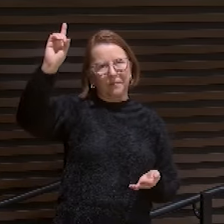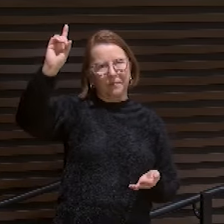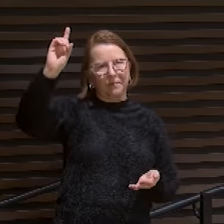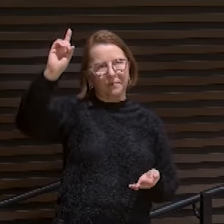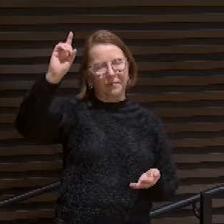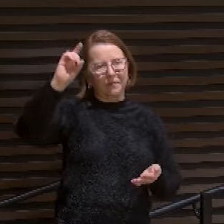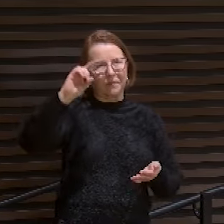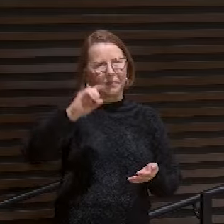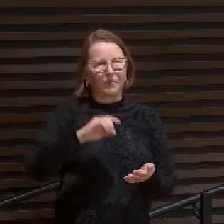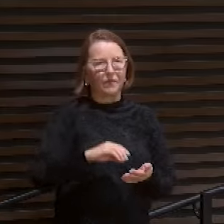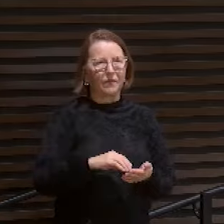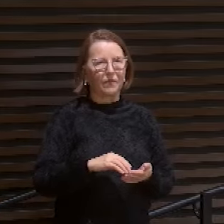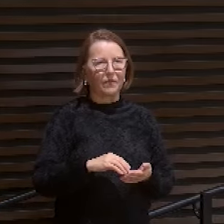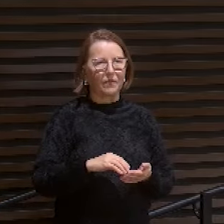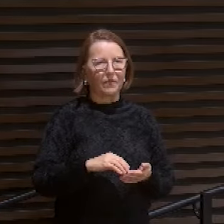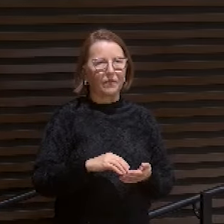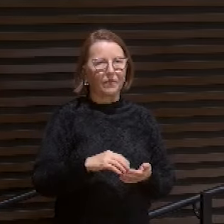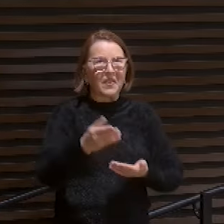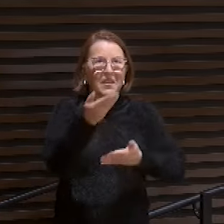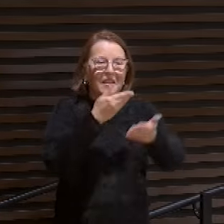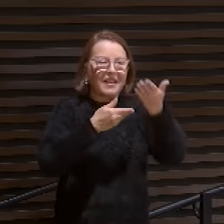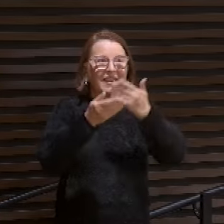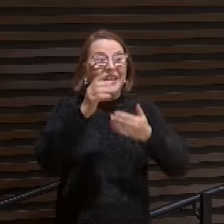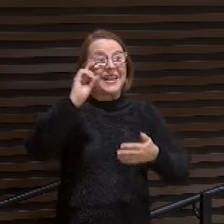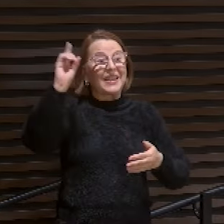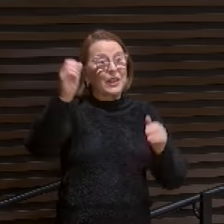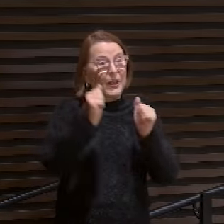o relacionamento de Deus com os homens aparece